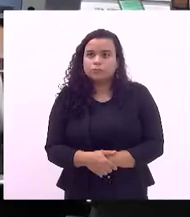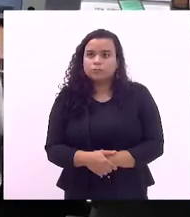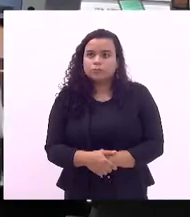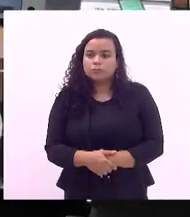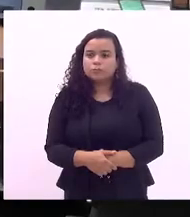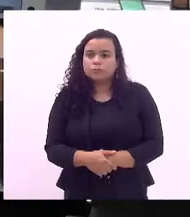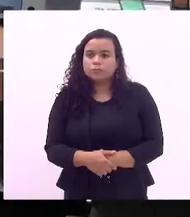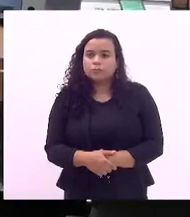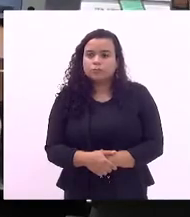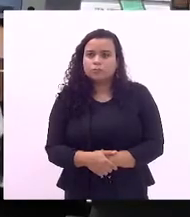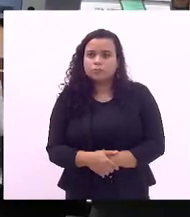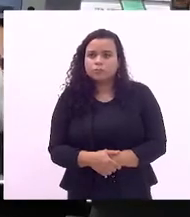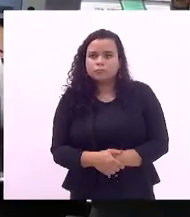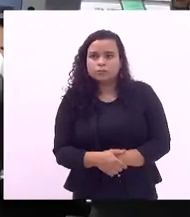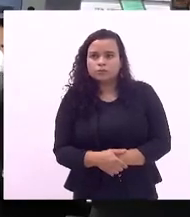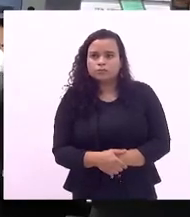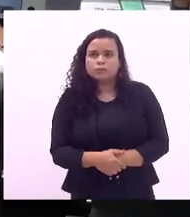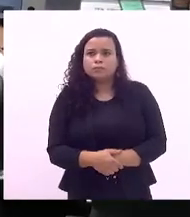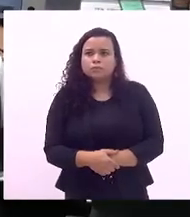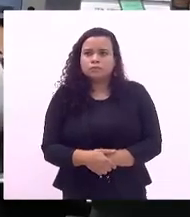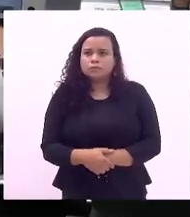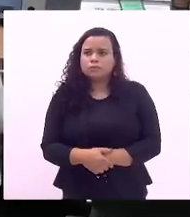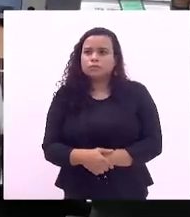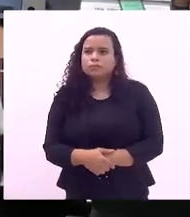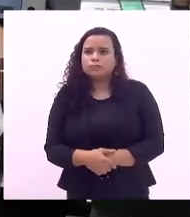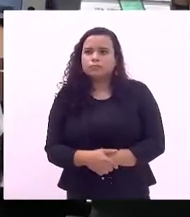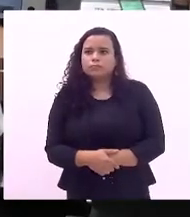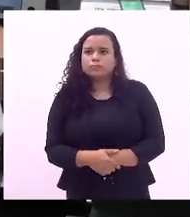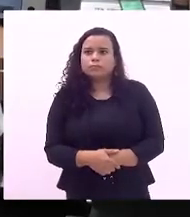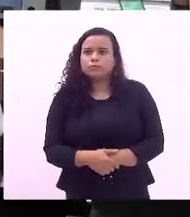a pulseira favor hoje